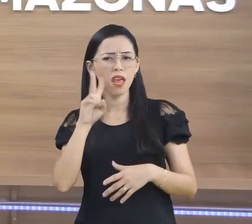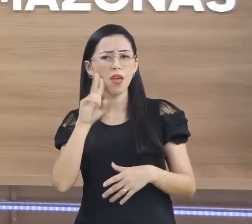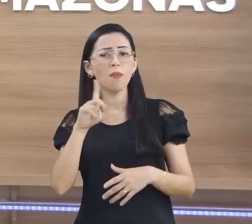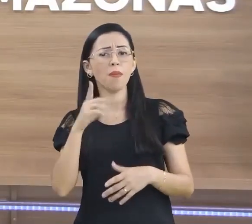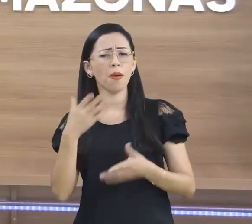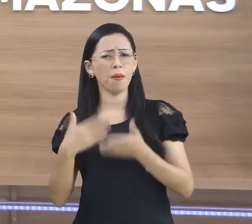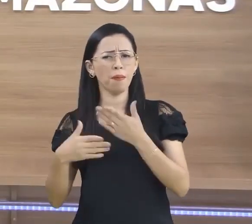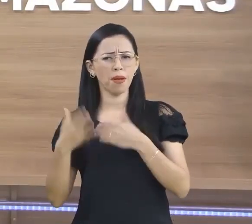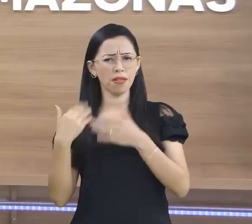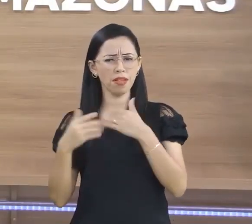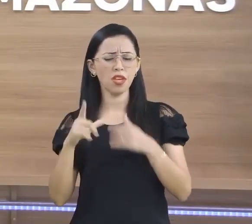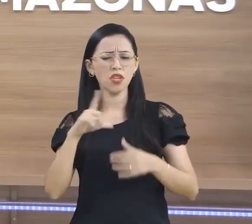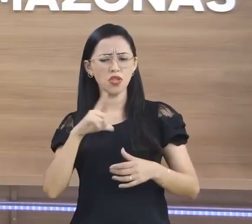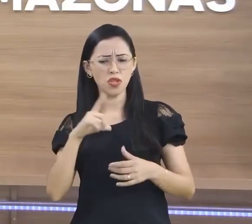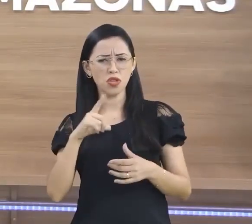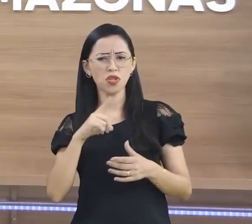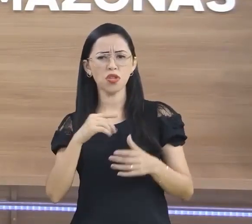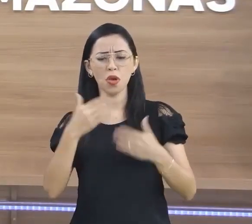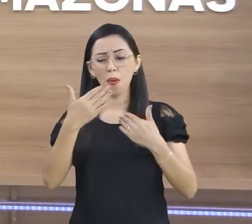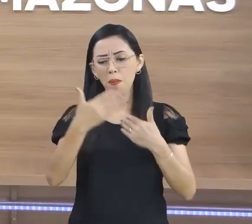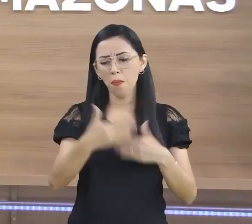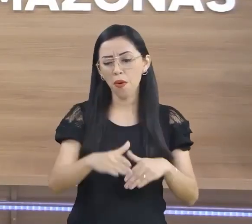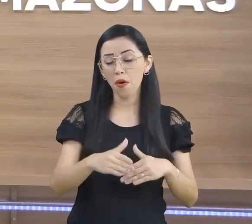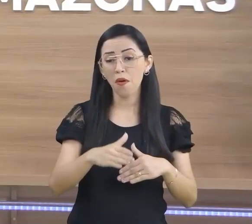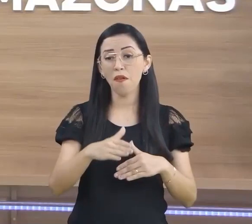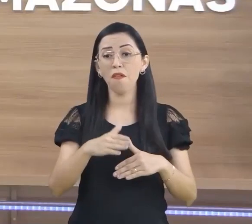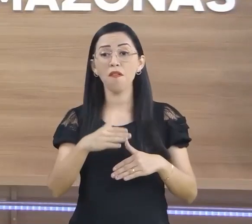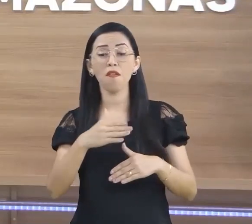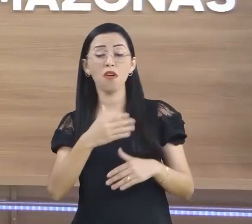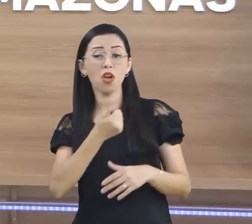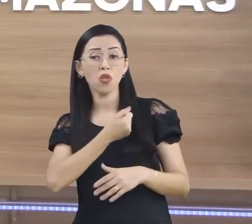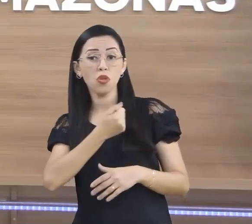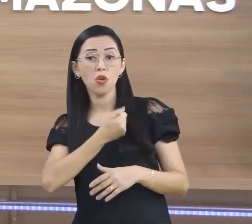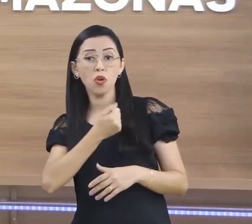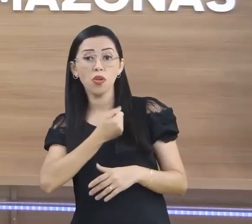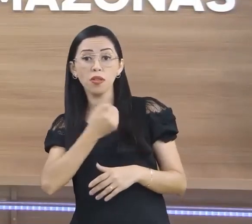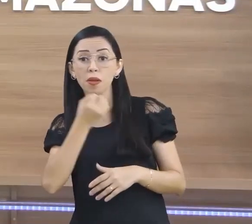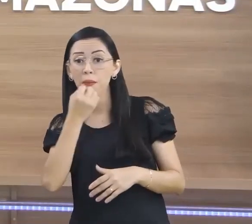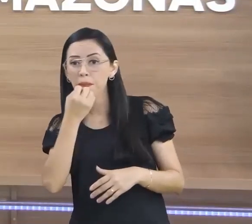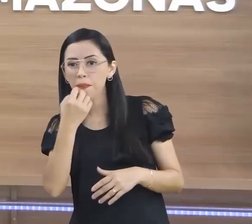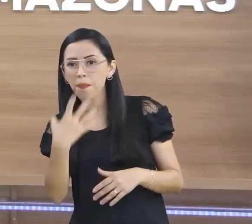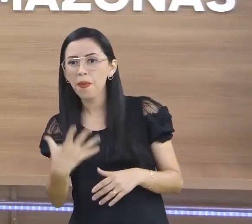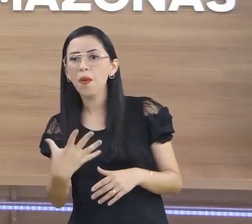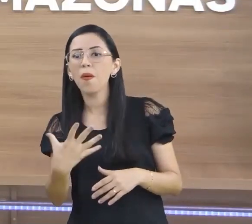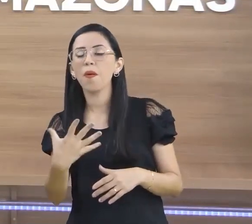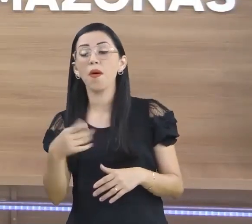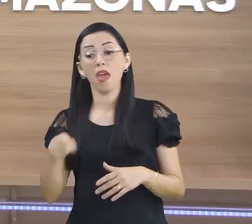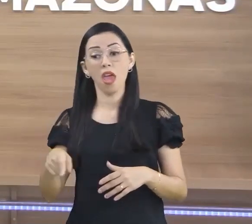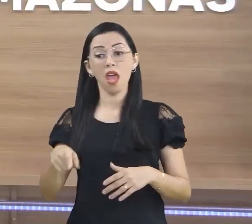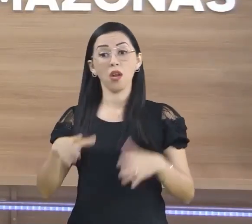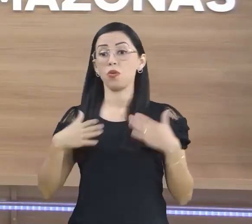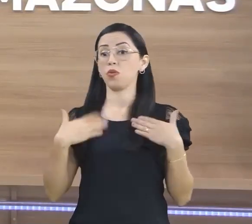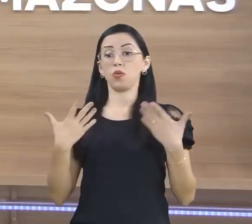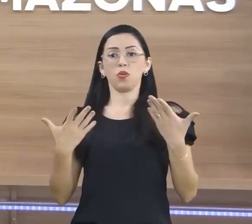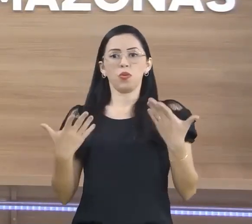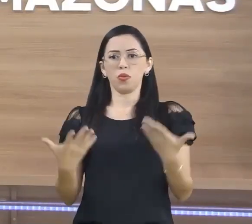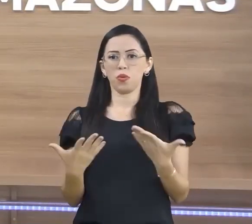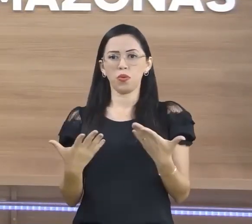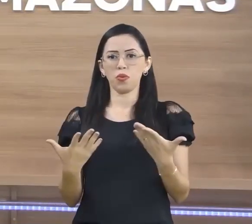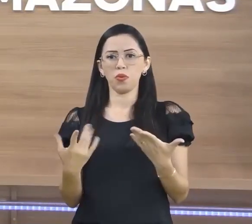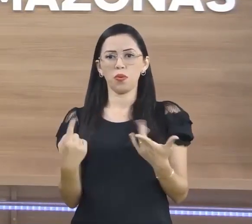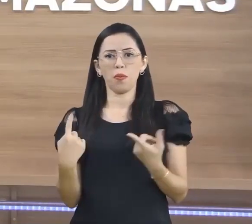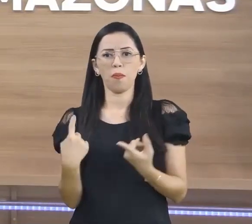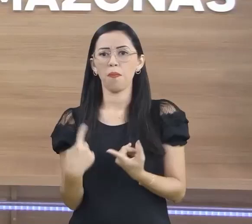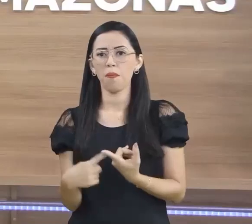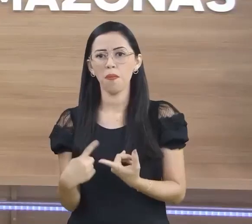assim, no final da história que eu contei da aula 6, ele tirou uma nota boa e ele se surpreendeu, porque ele não viu que ele tinha